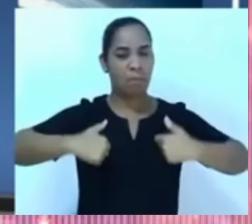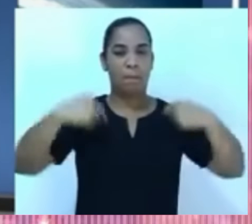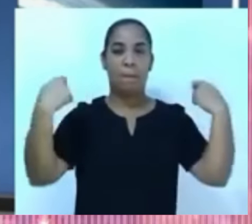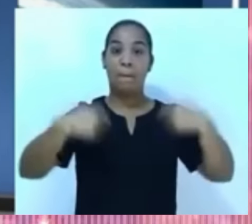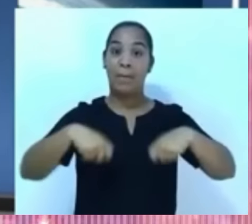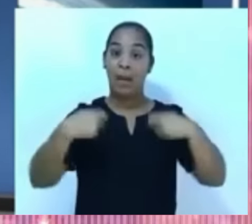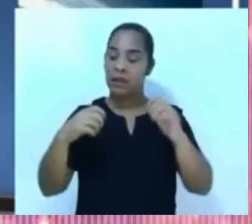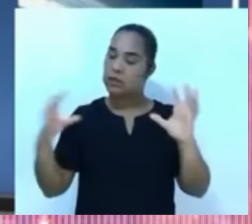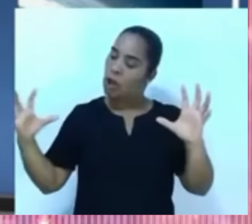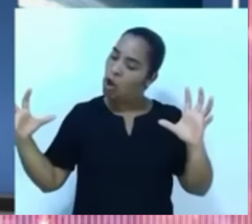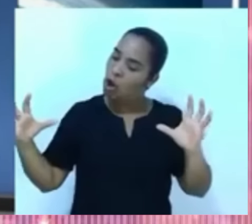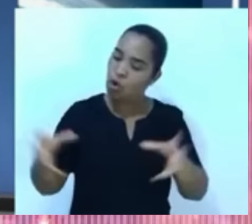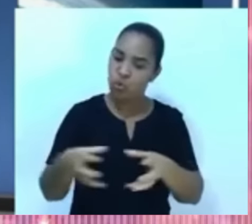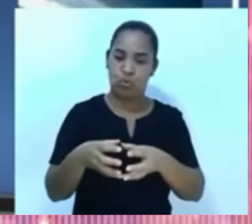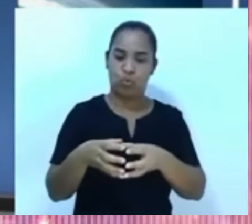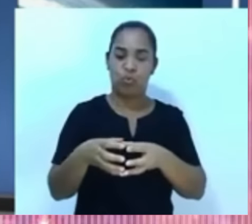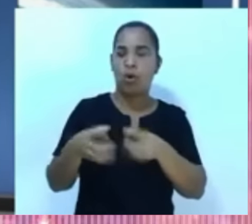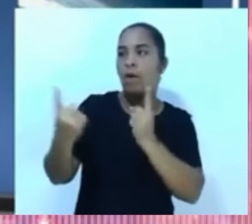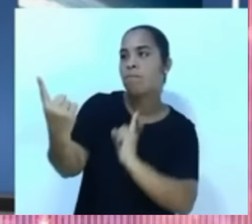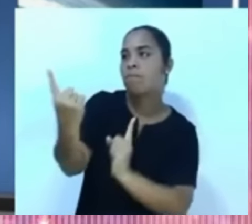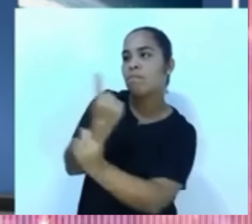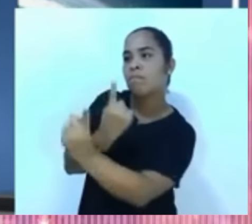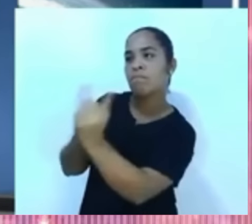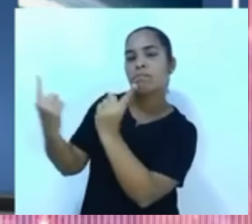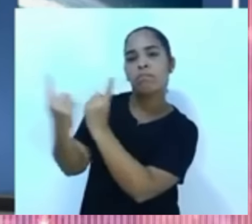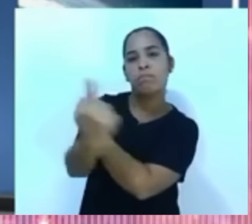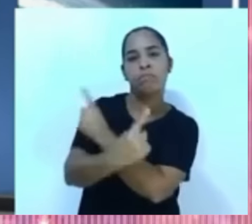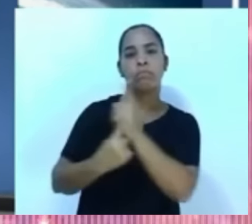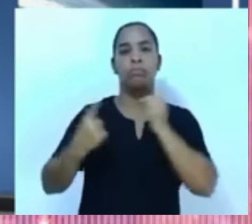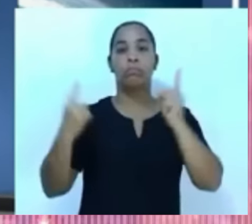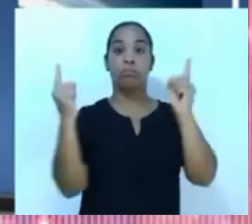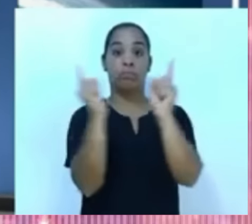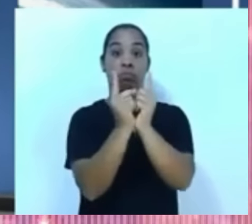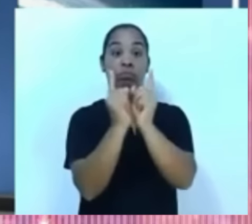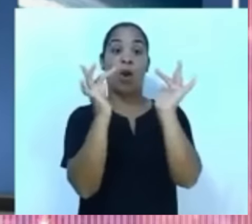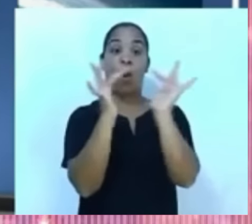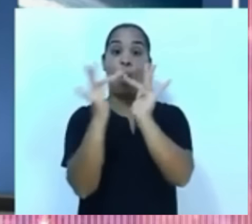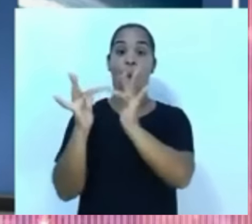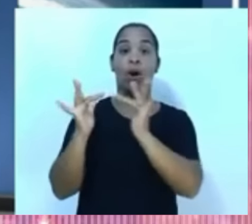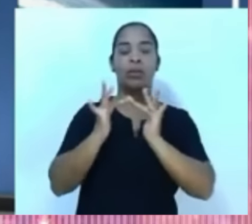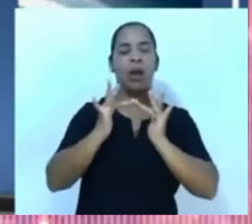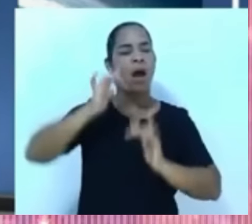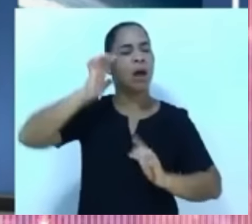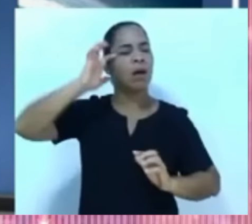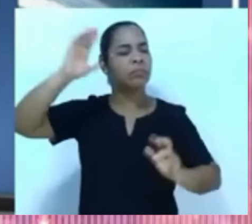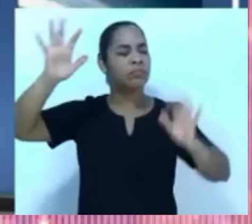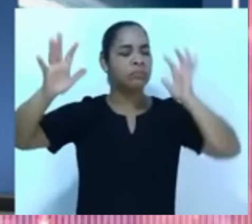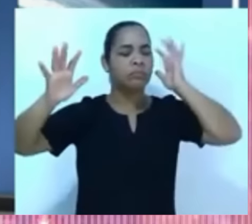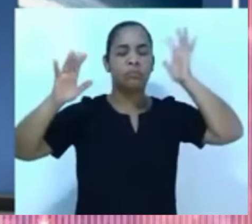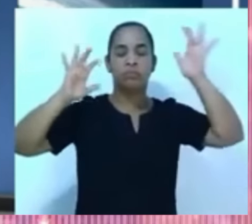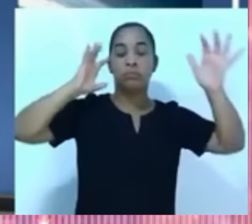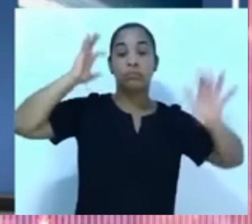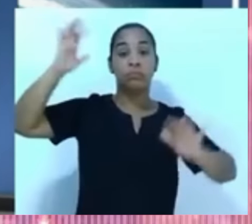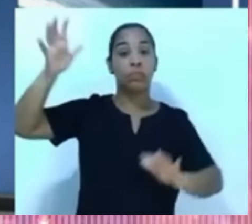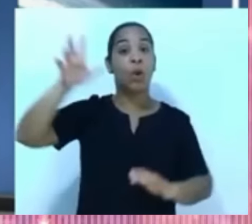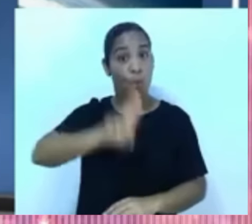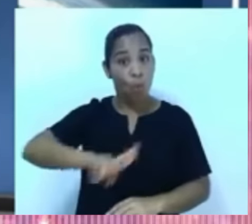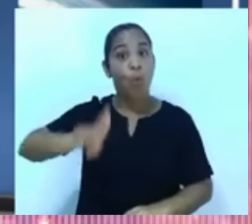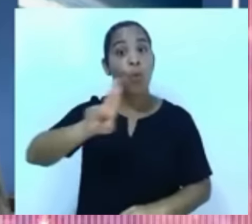do outro animais que pensamos o pensamento tem utilidade não pode ficar